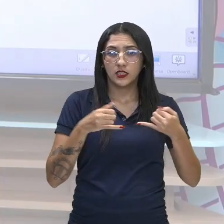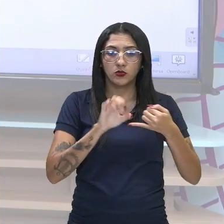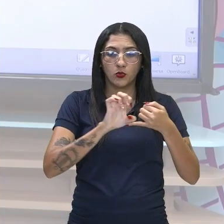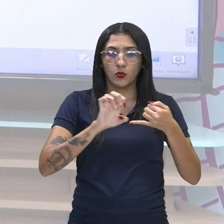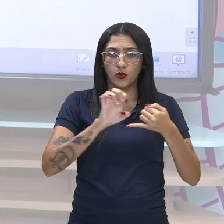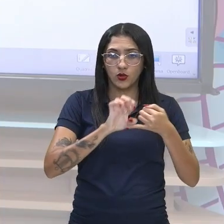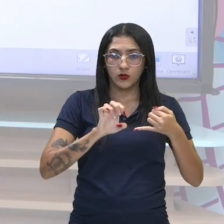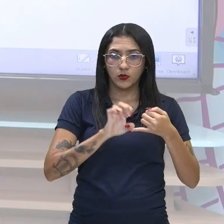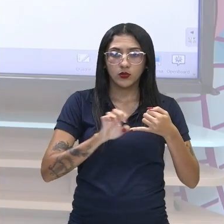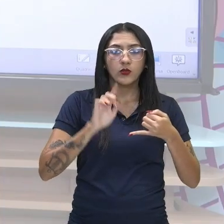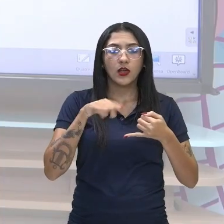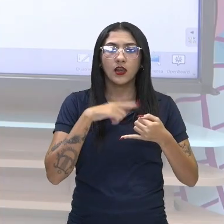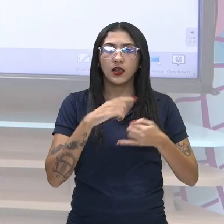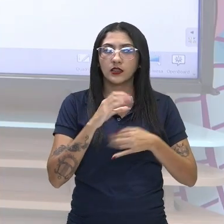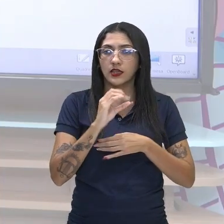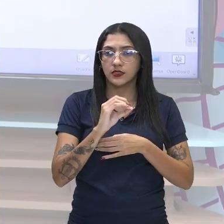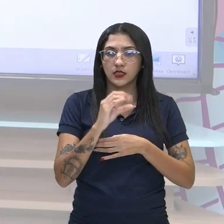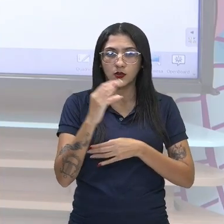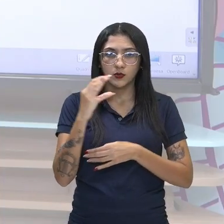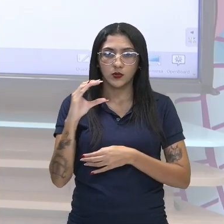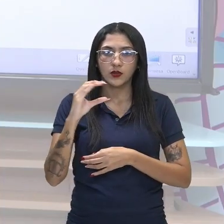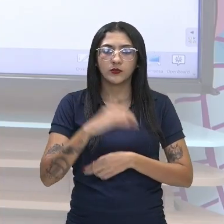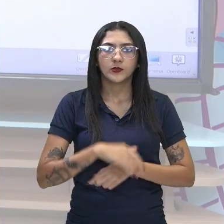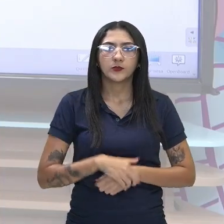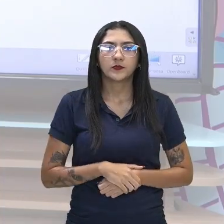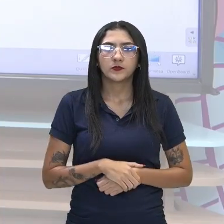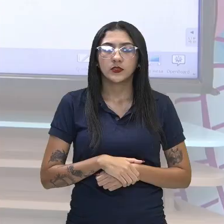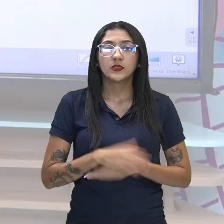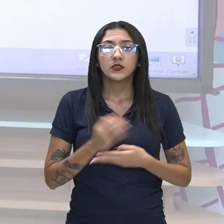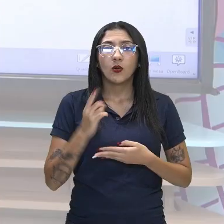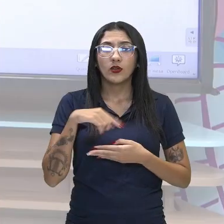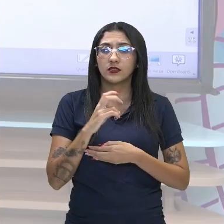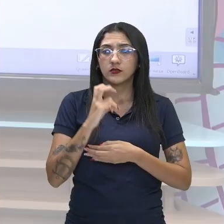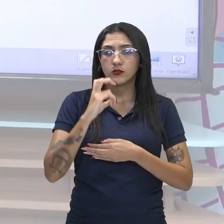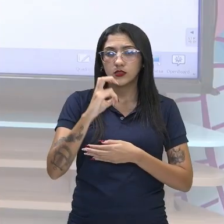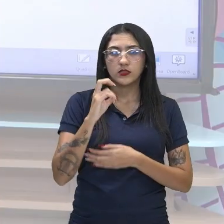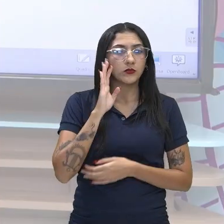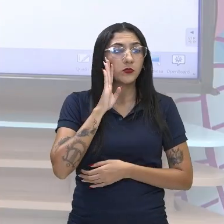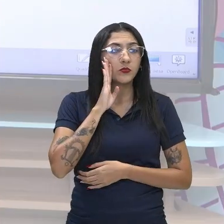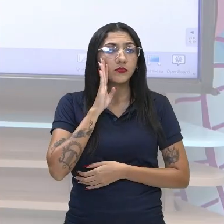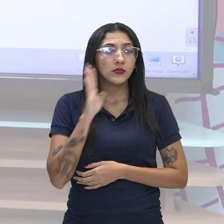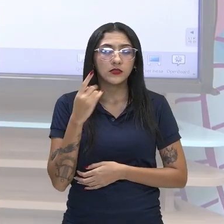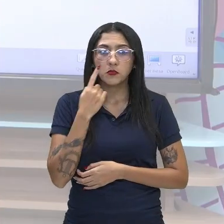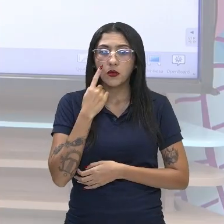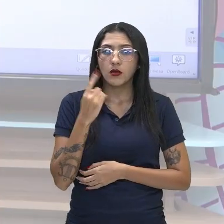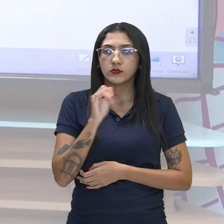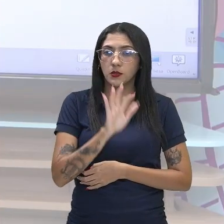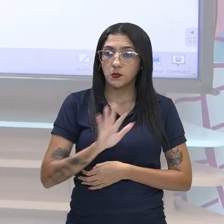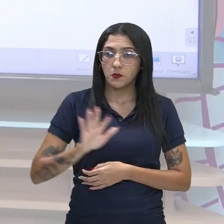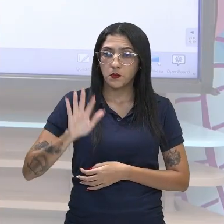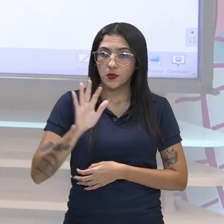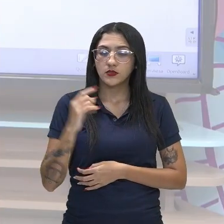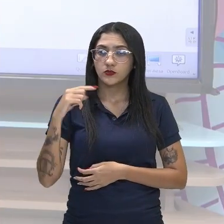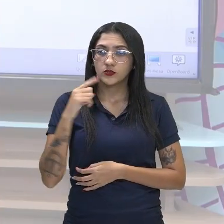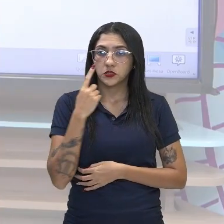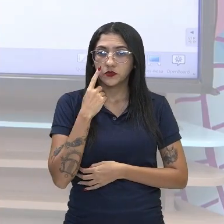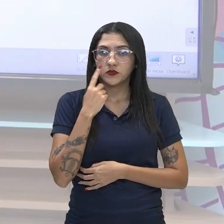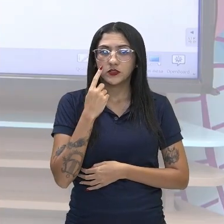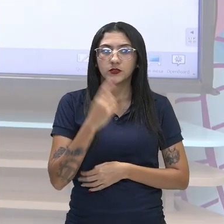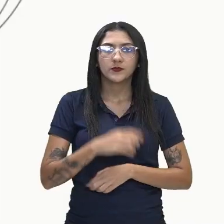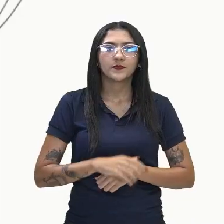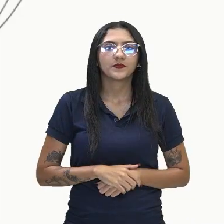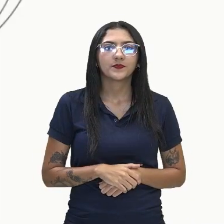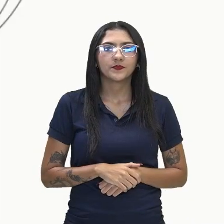outros paralelos, certo? Esses são os 5 principais paralelos que eu coloquei aí para vocês. Os meridianos,